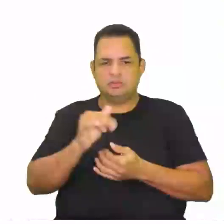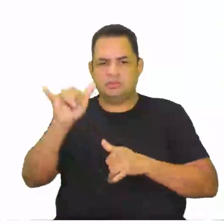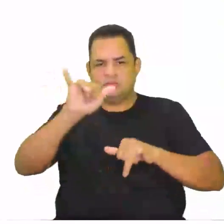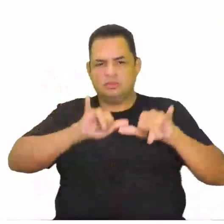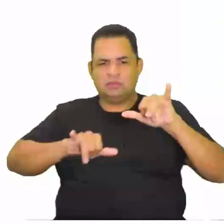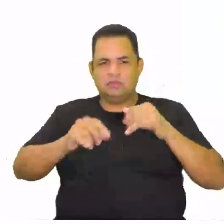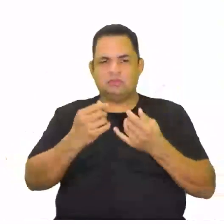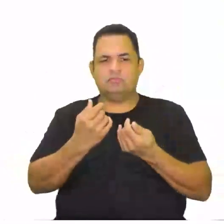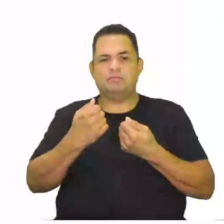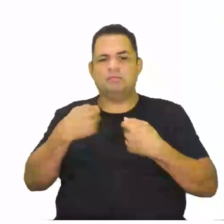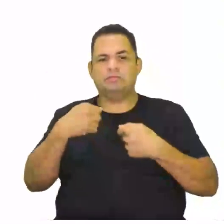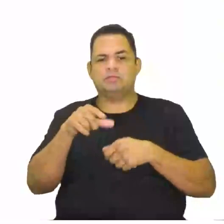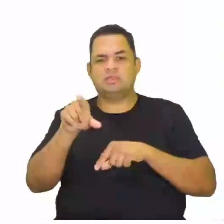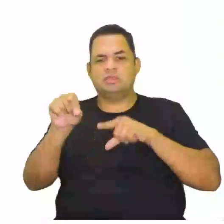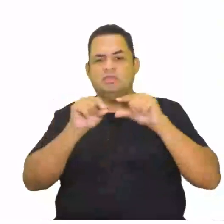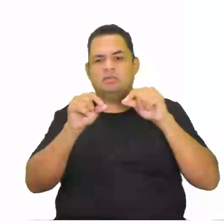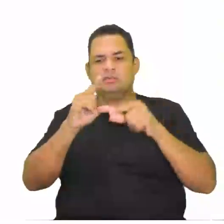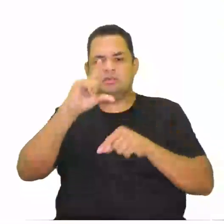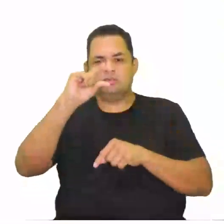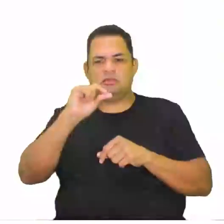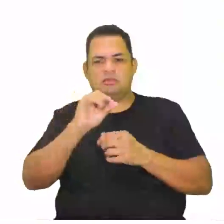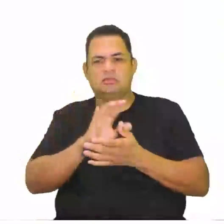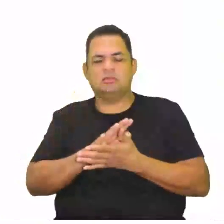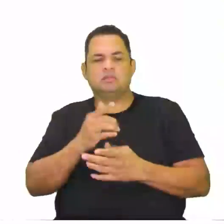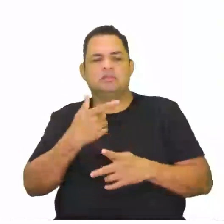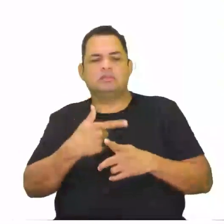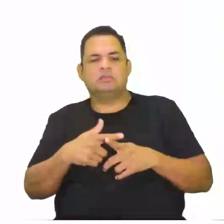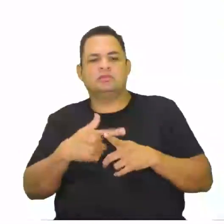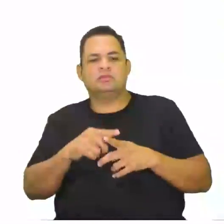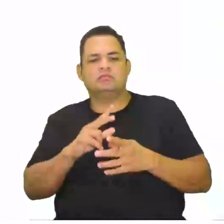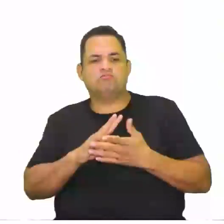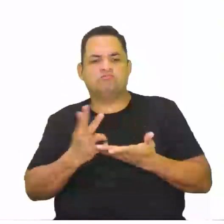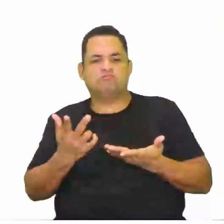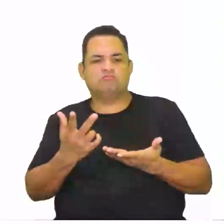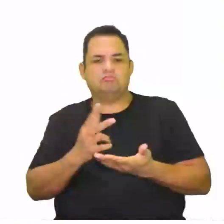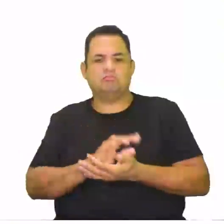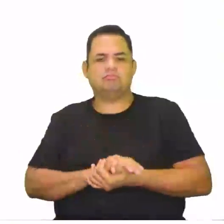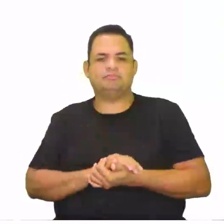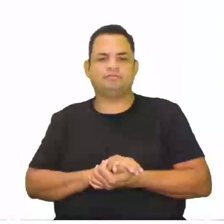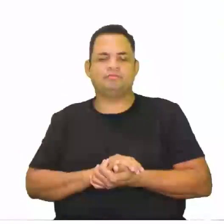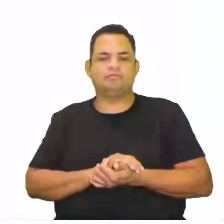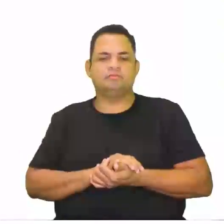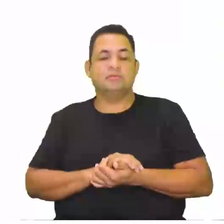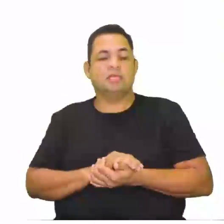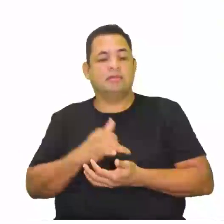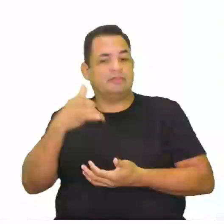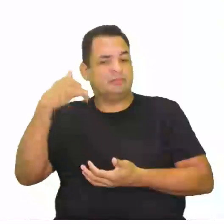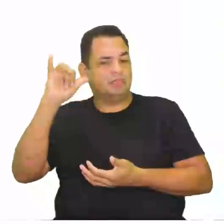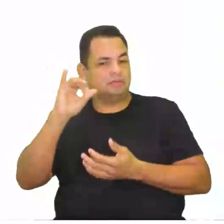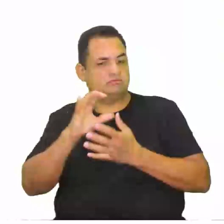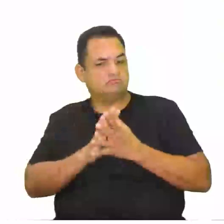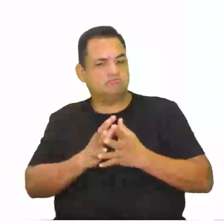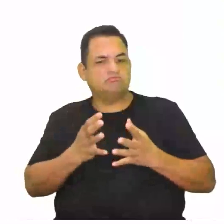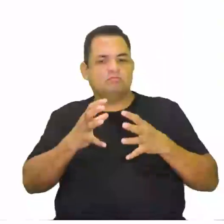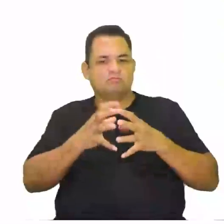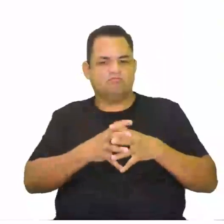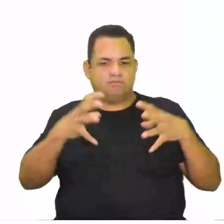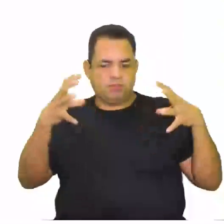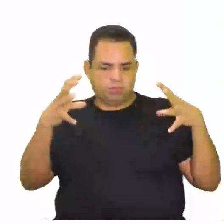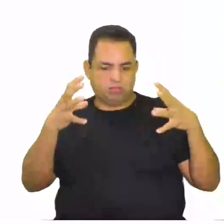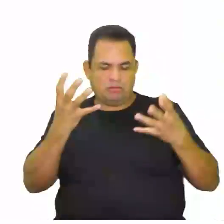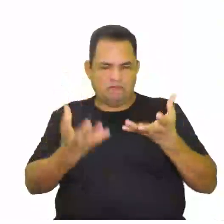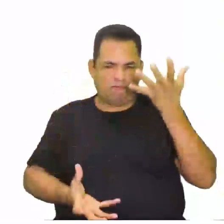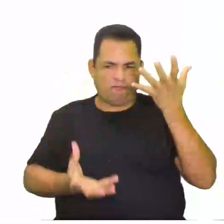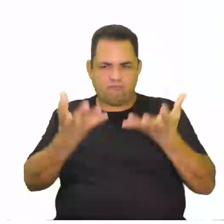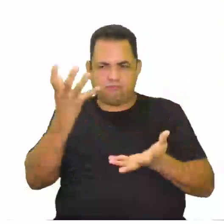químicos deverão ser escolhidas para minimizar acidentes em potencial, tais como explosões